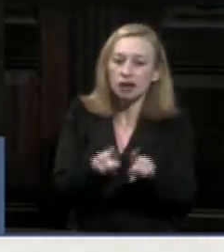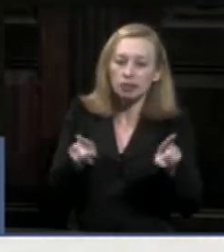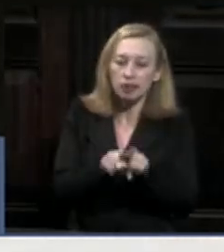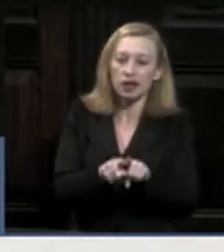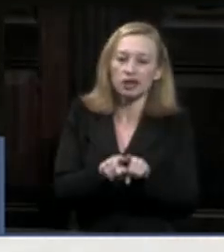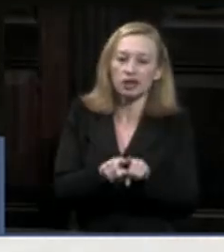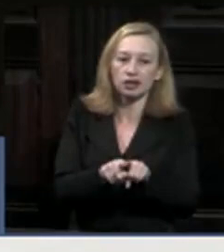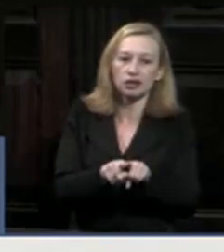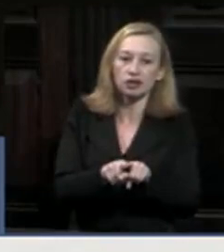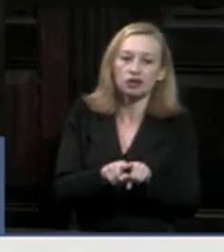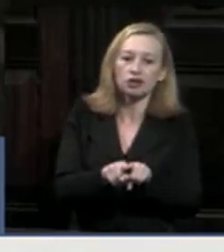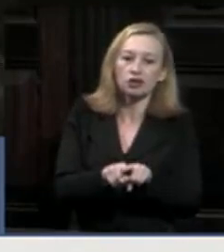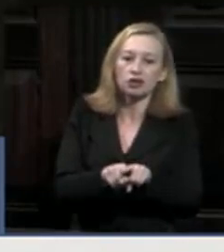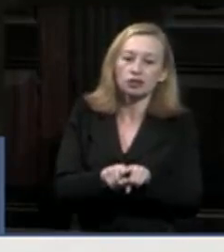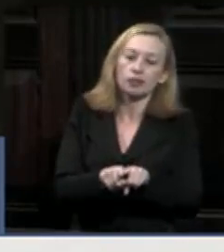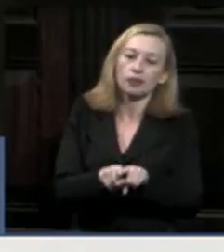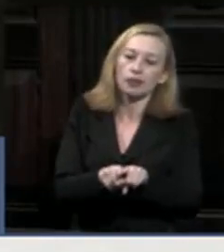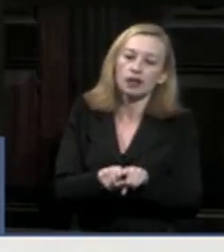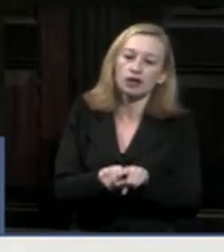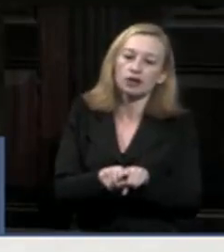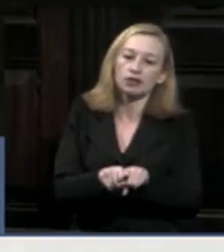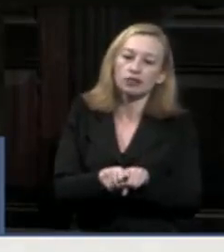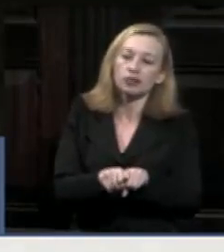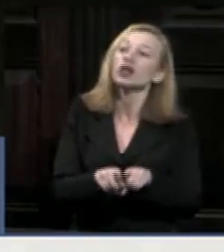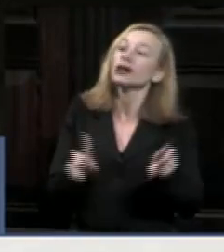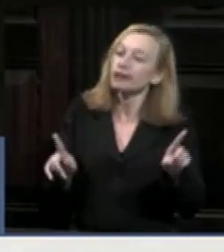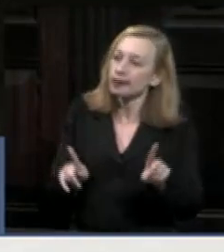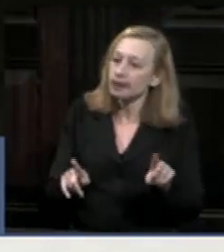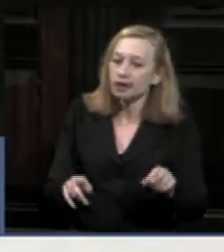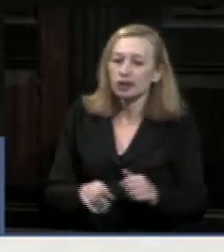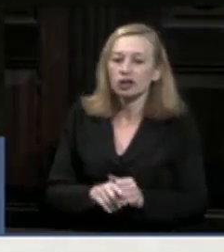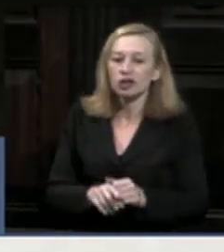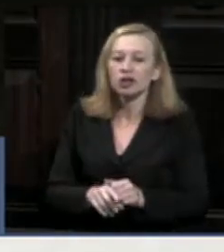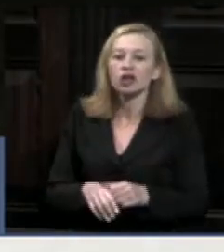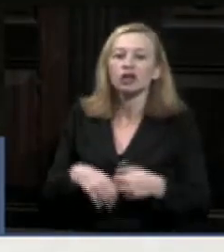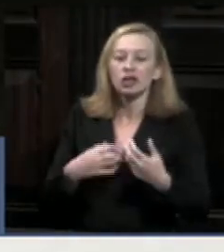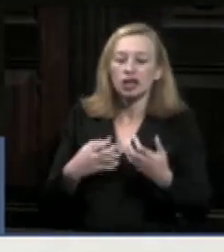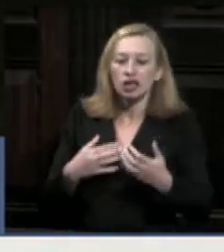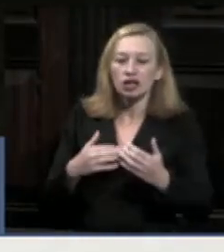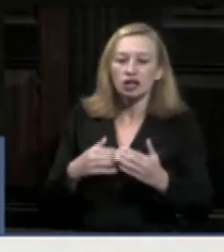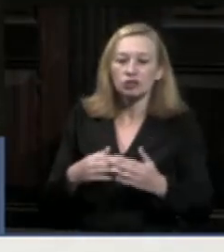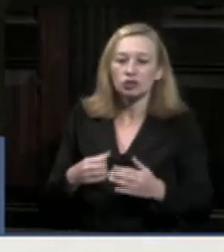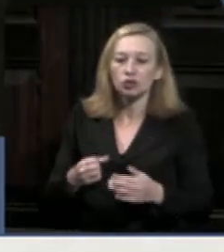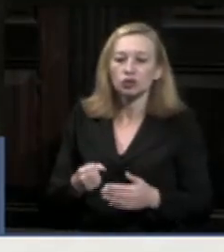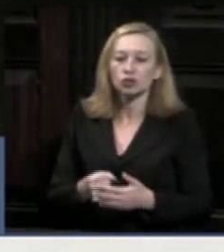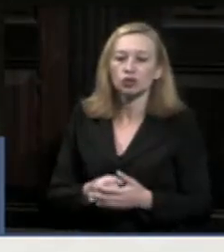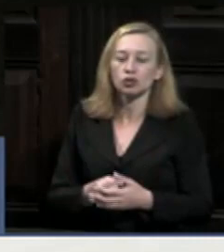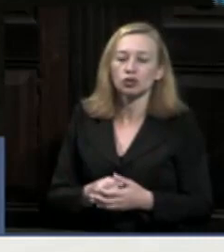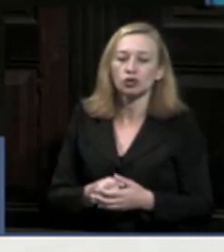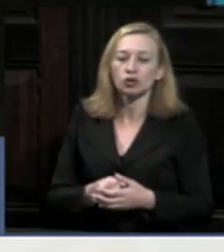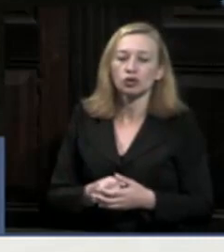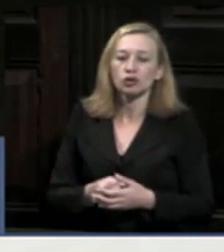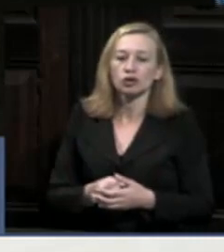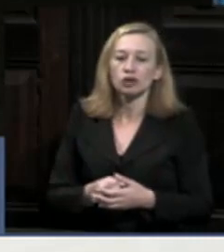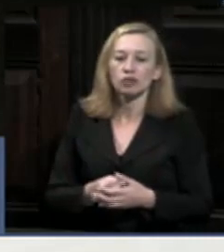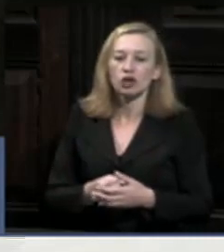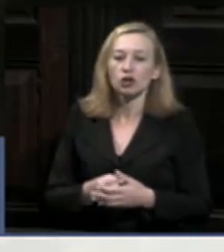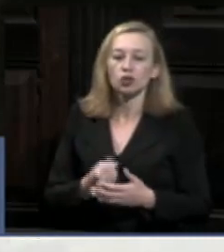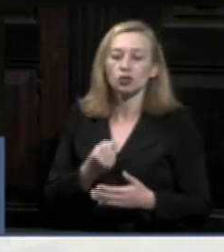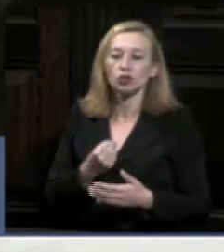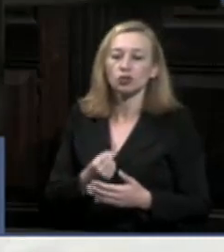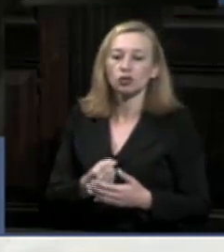fosse econômico junto com o outro e também aumentando a autonomia da universidade